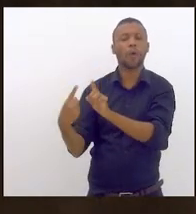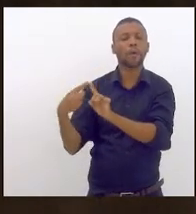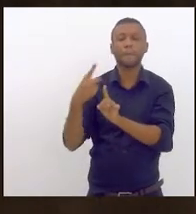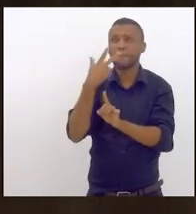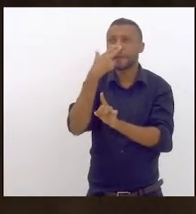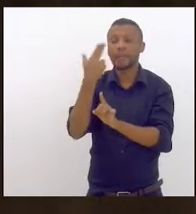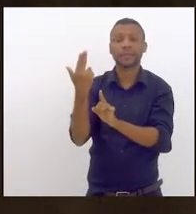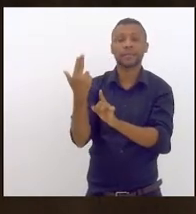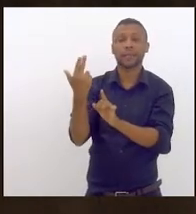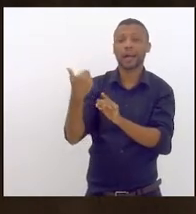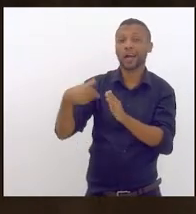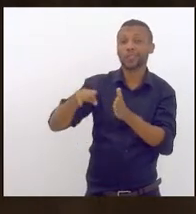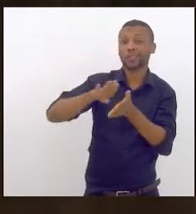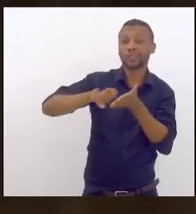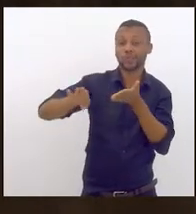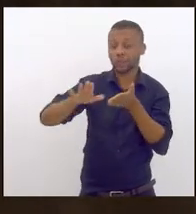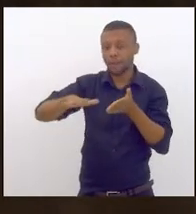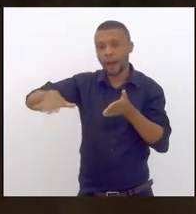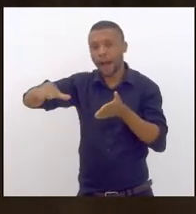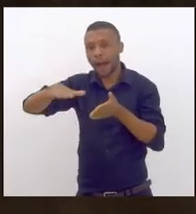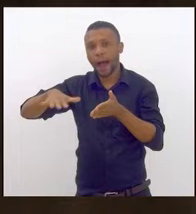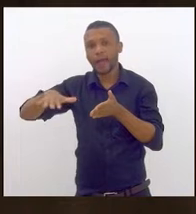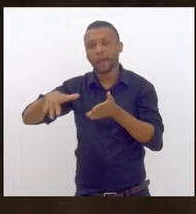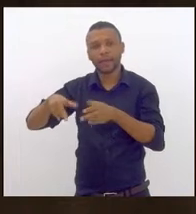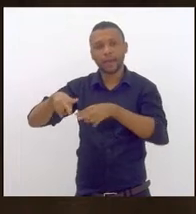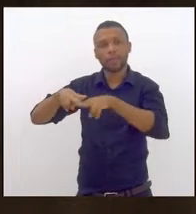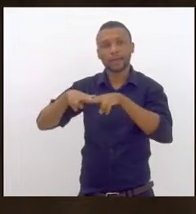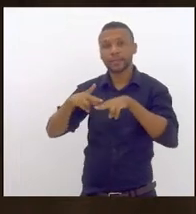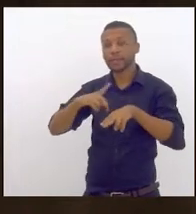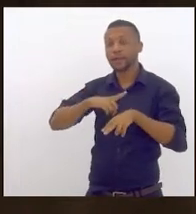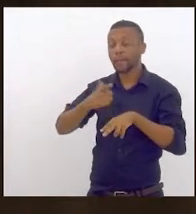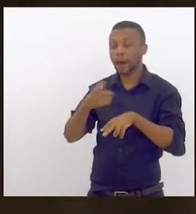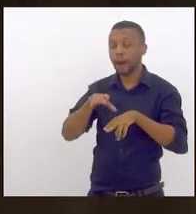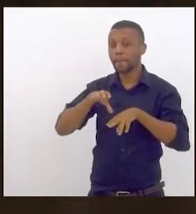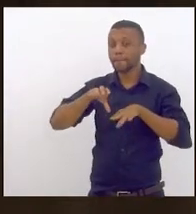uma área de outra, porque está ocupação urbana,